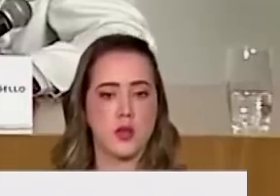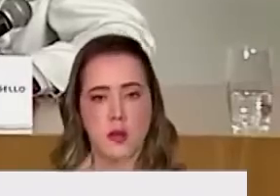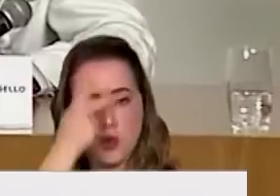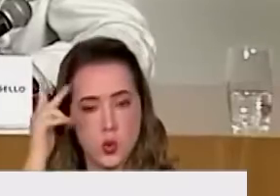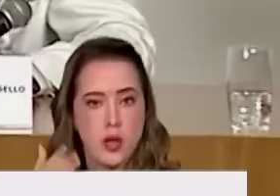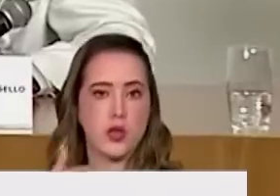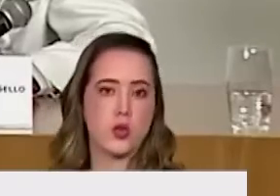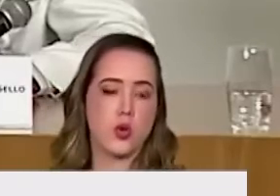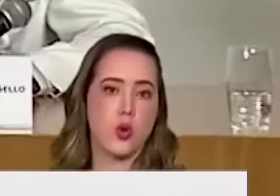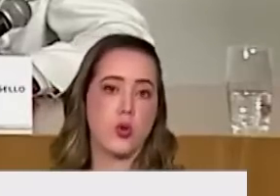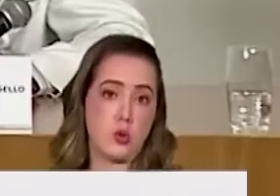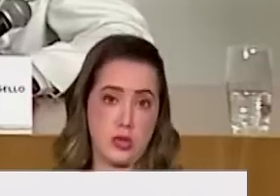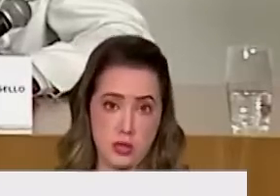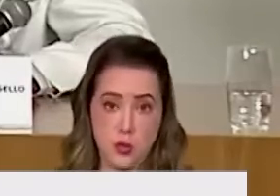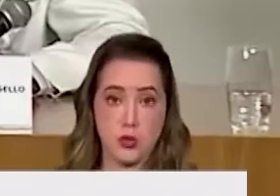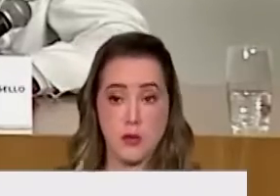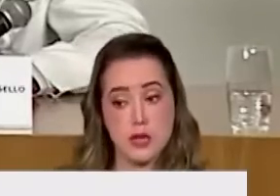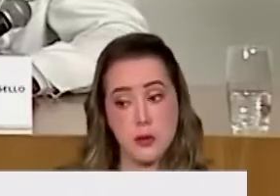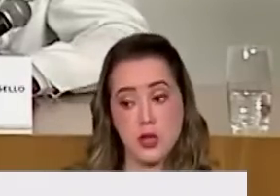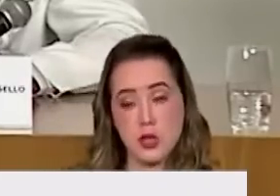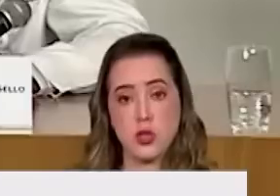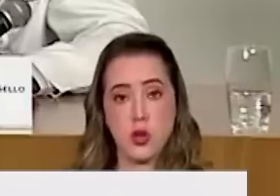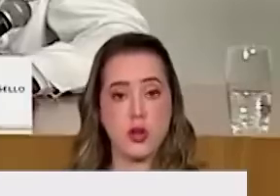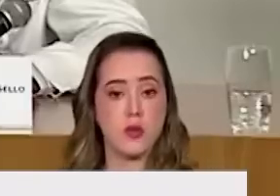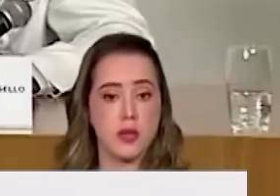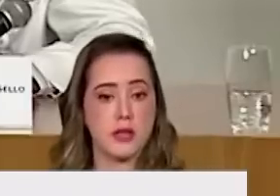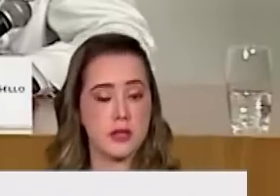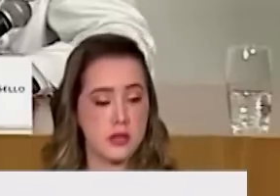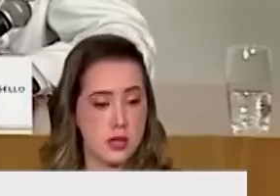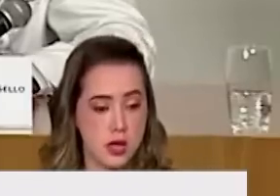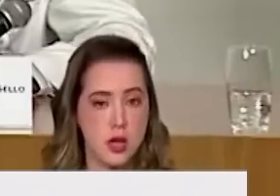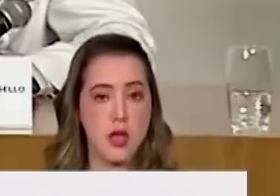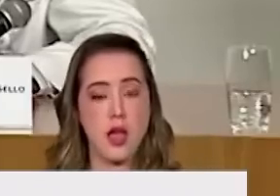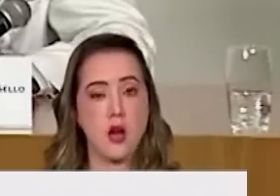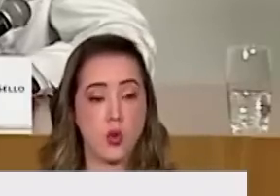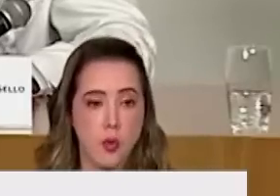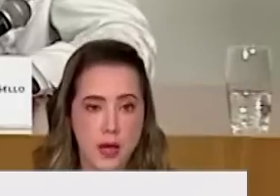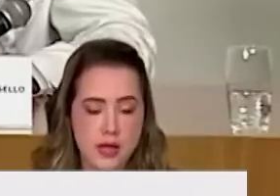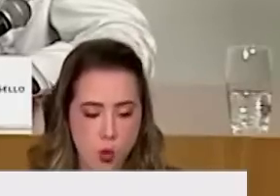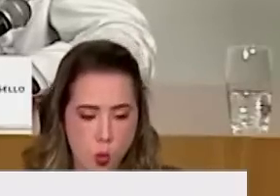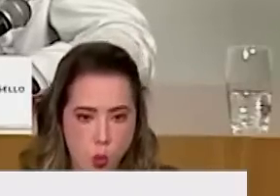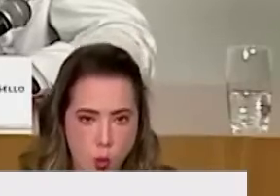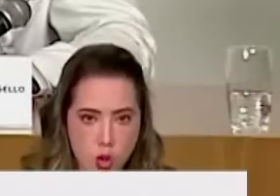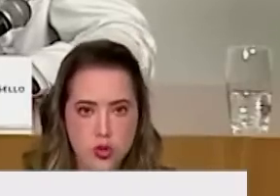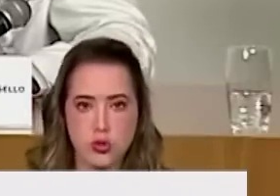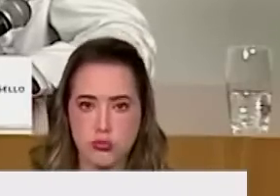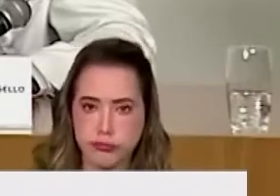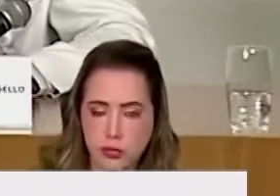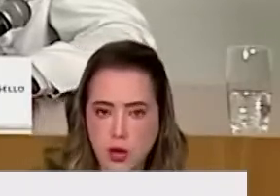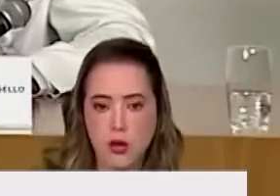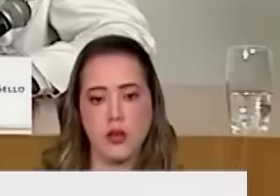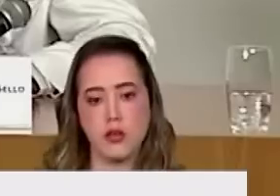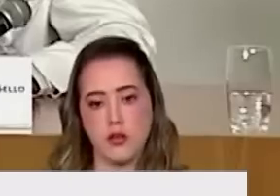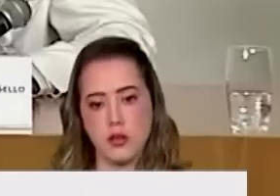no centro cirúrgico. Mas para a gente, a hora que começa a cirurgia é a hora que corta a pele. Né? Então, o Giancarlo começou